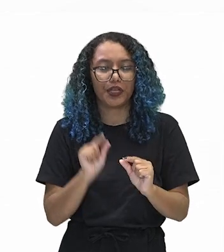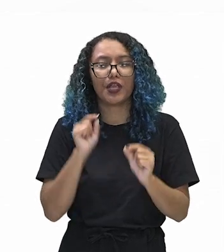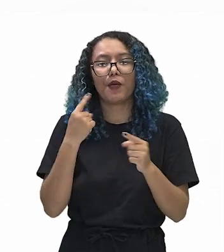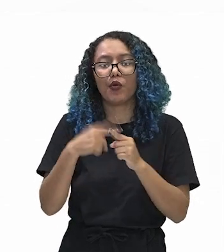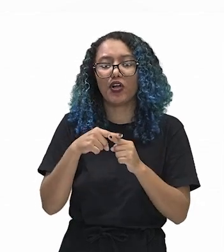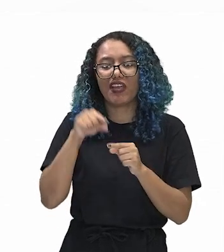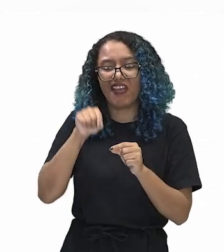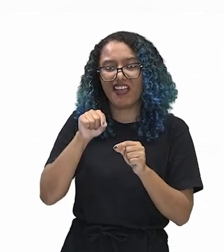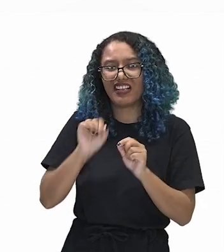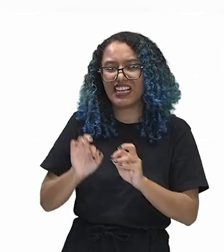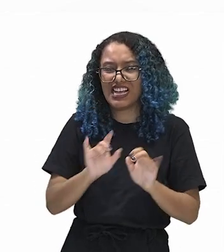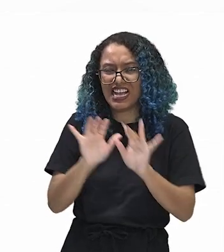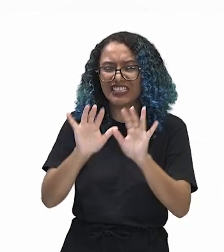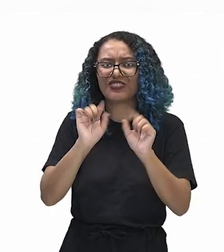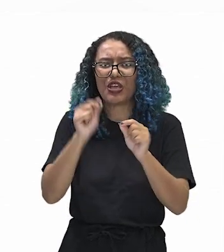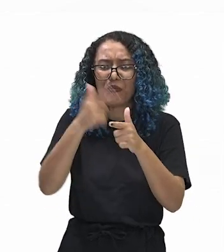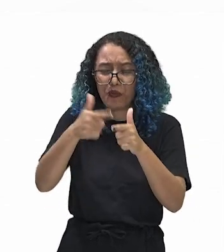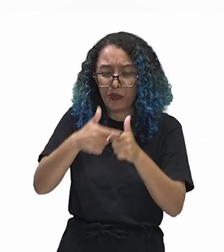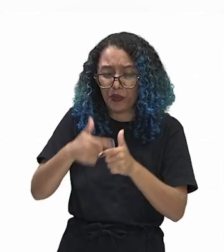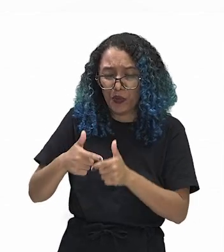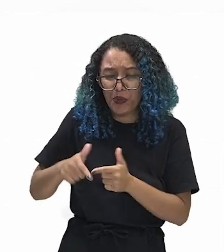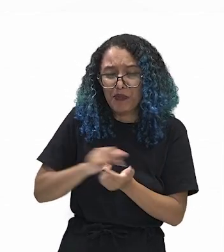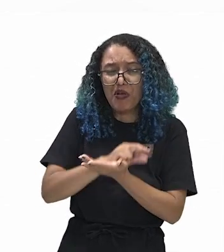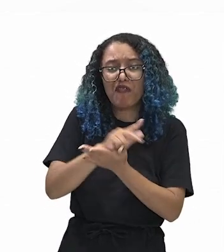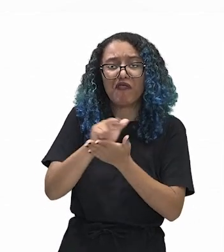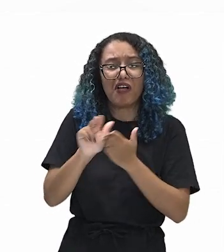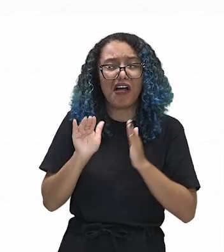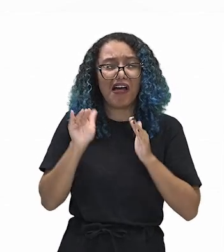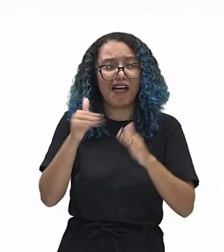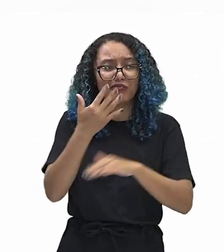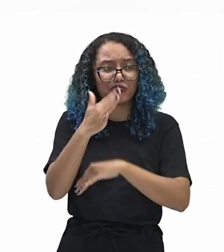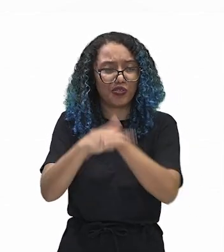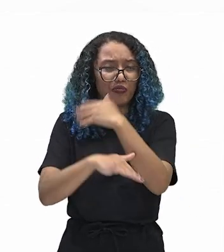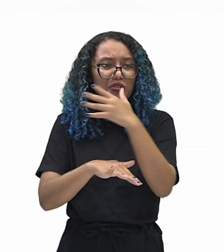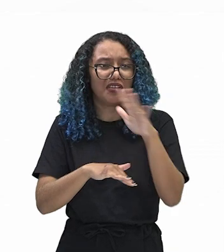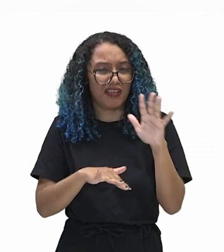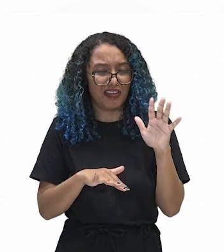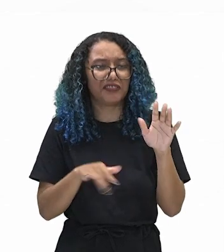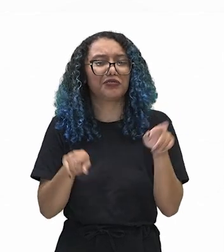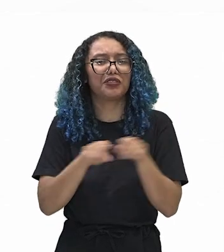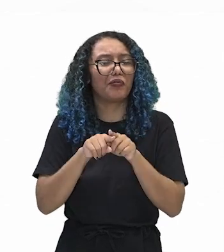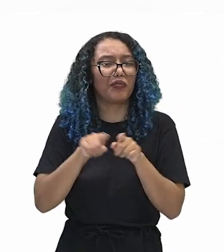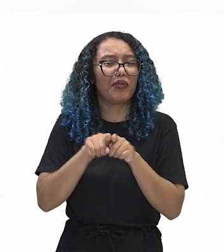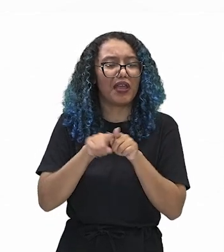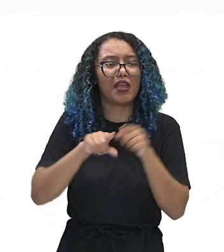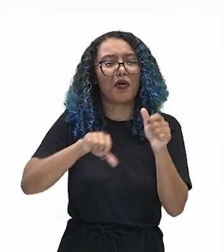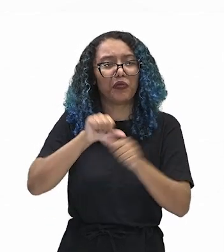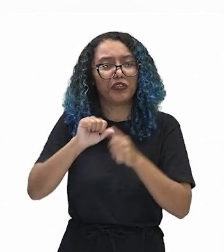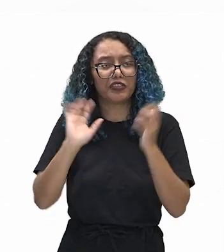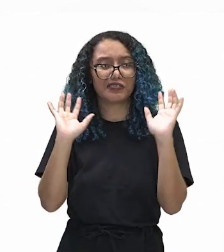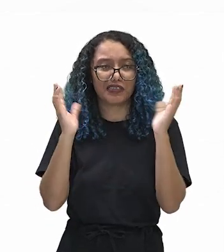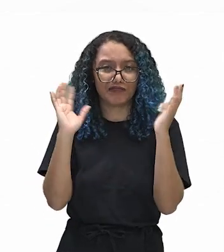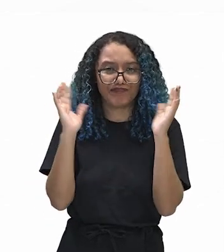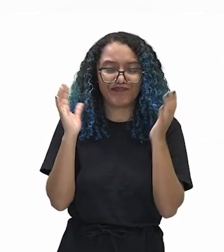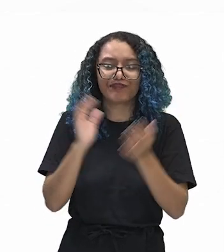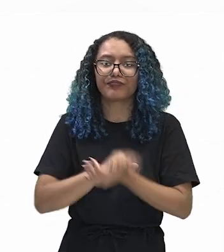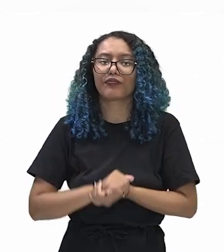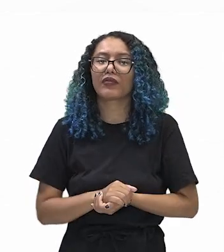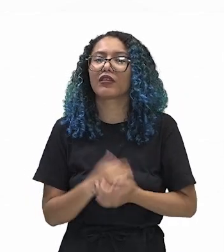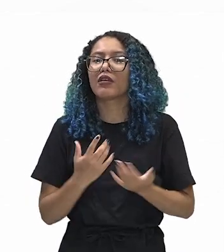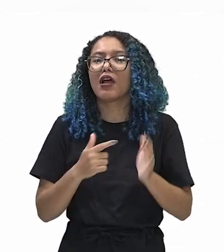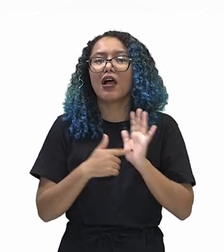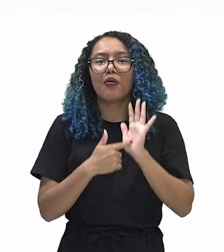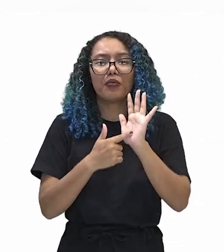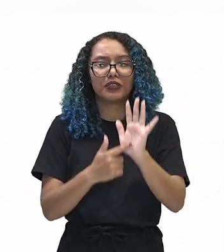ambientais ligados aí às mudanças climáticas, tá, pessoal? Eu trouxe para vocês até um esquema aqui,